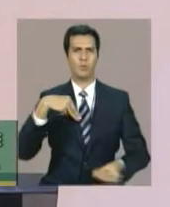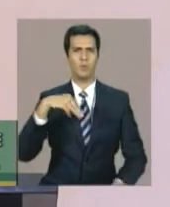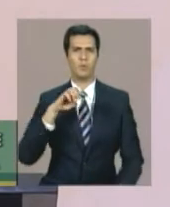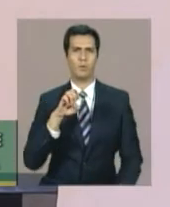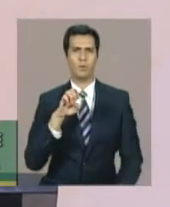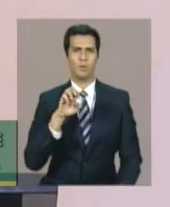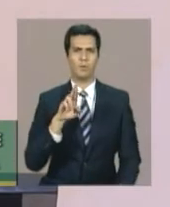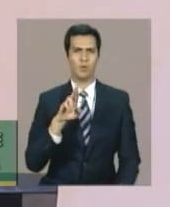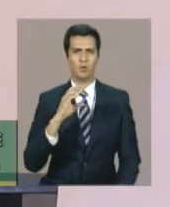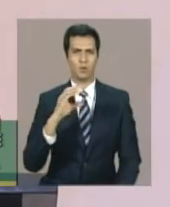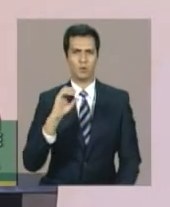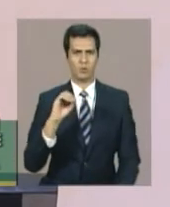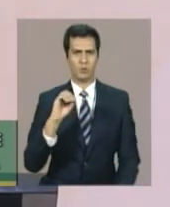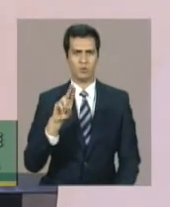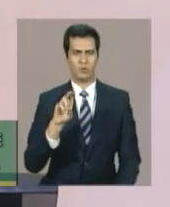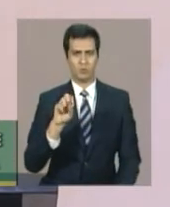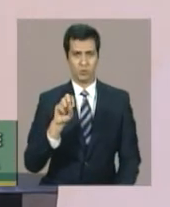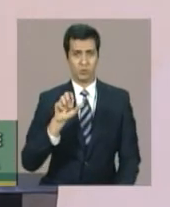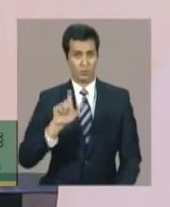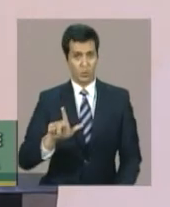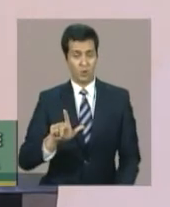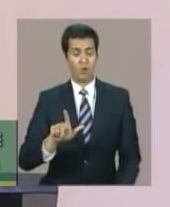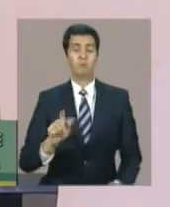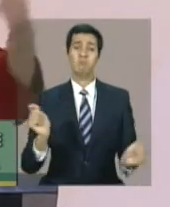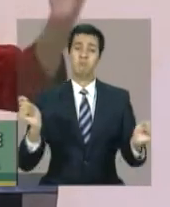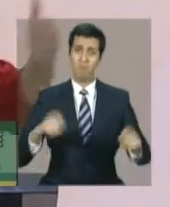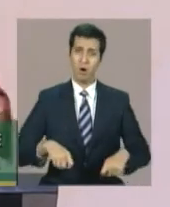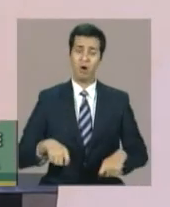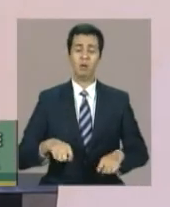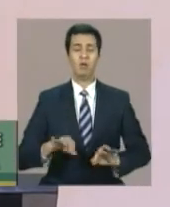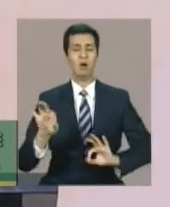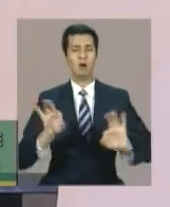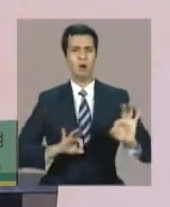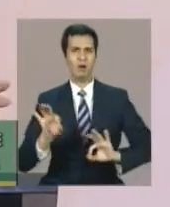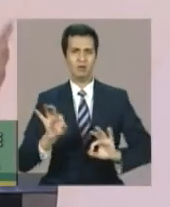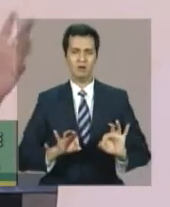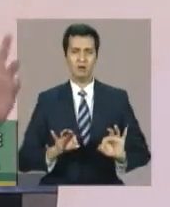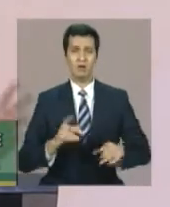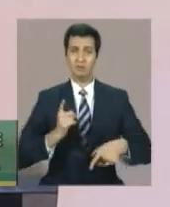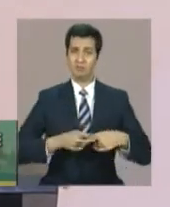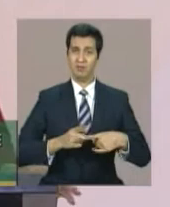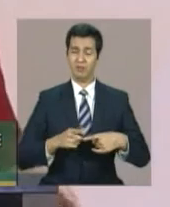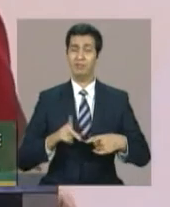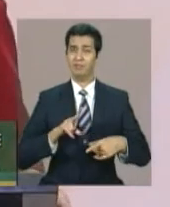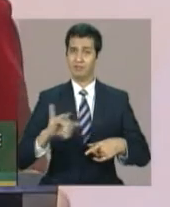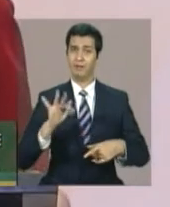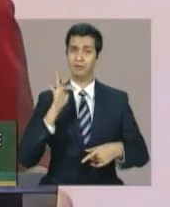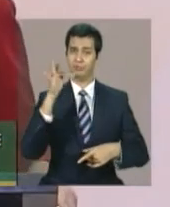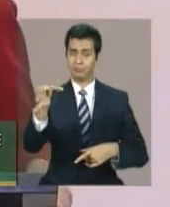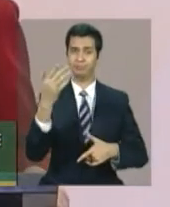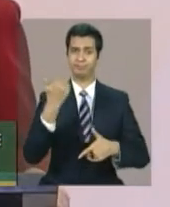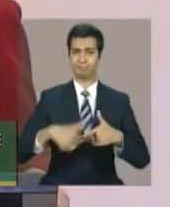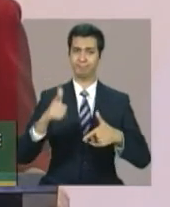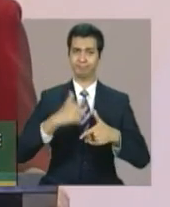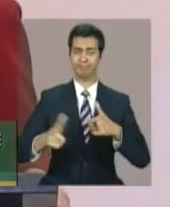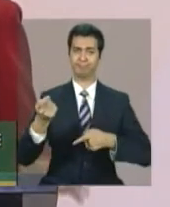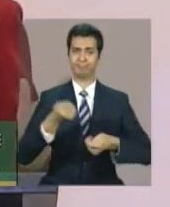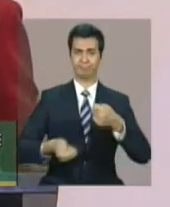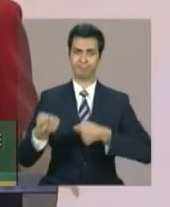preparar para as consequências já visíveis que a crise vai produzir